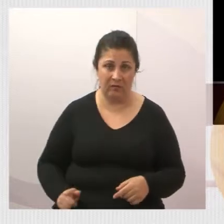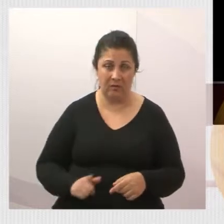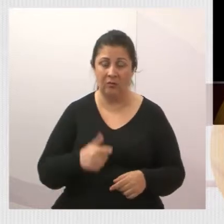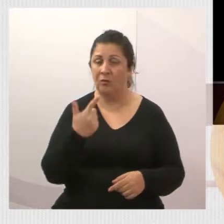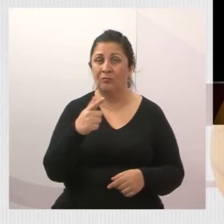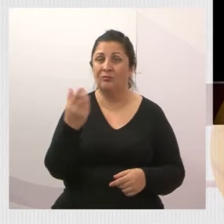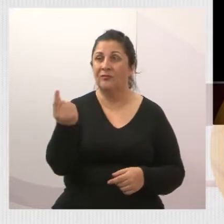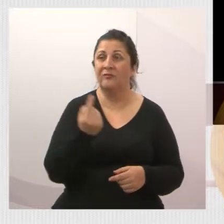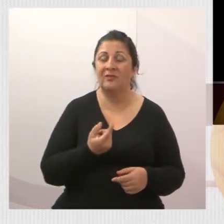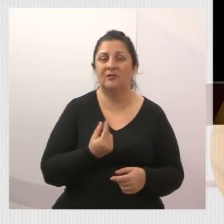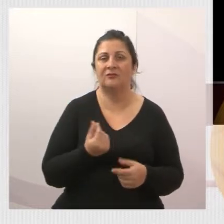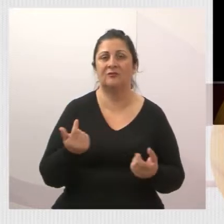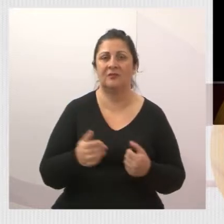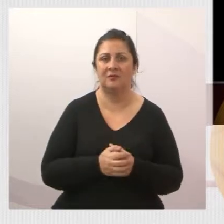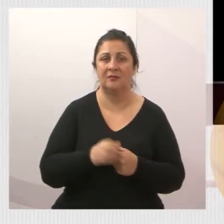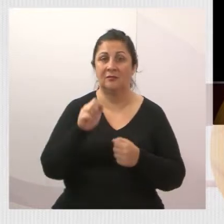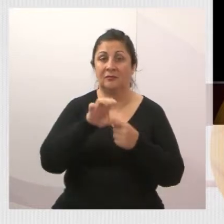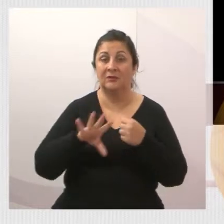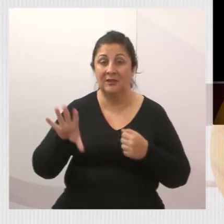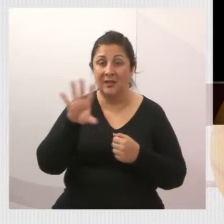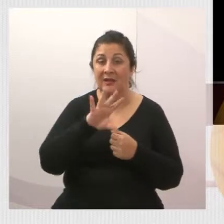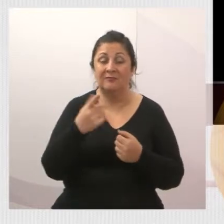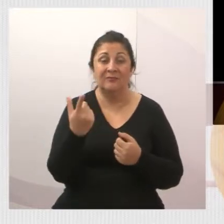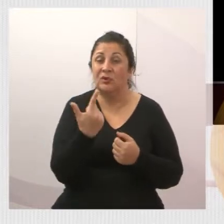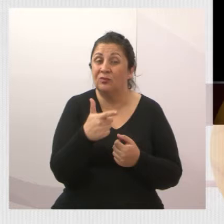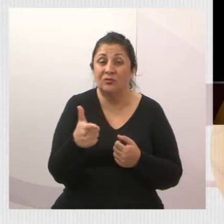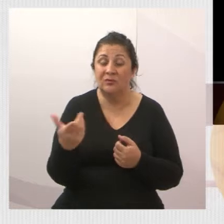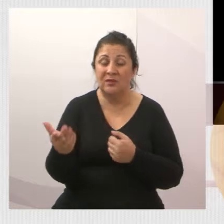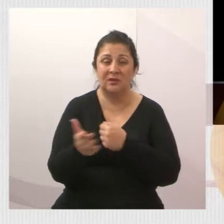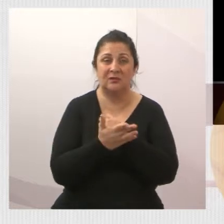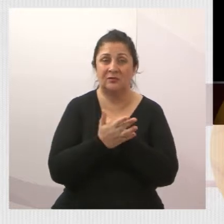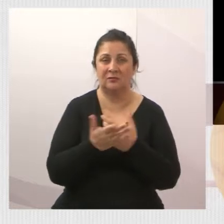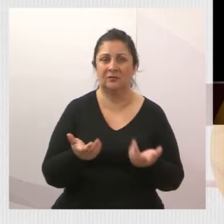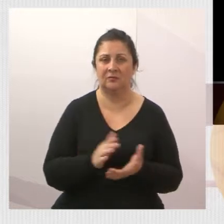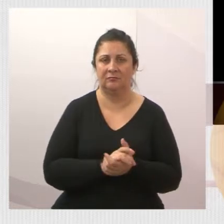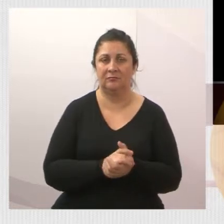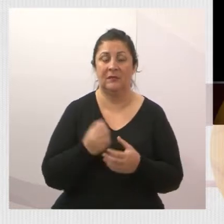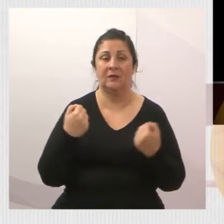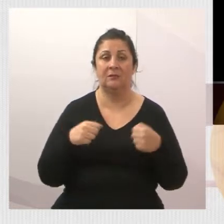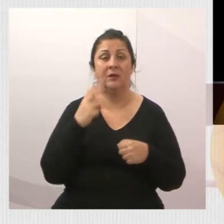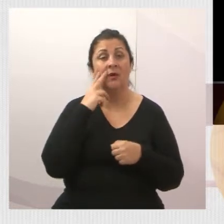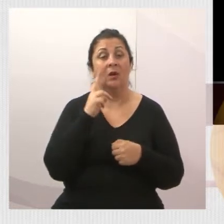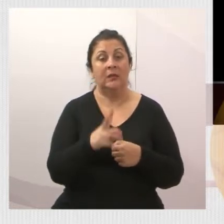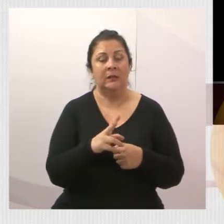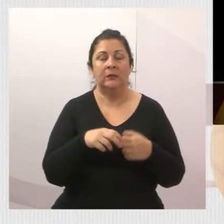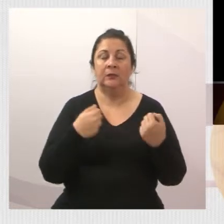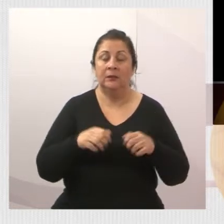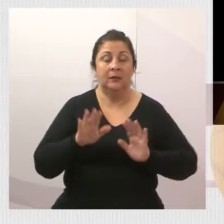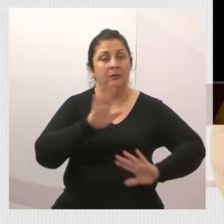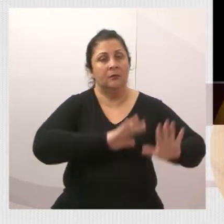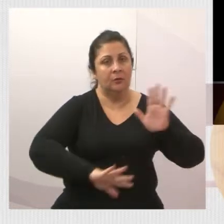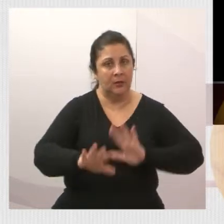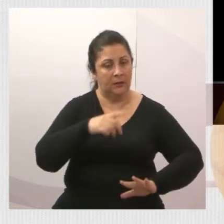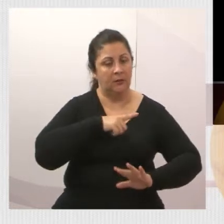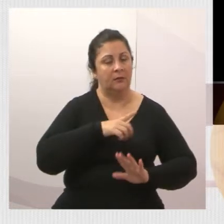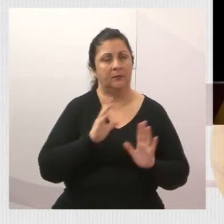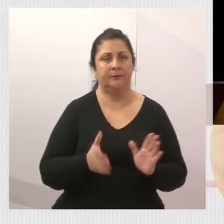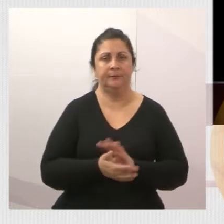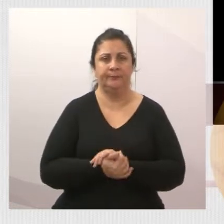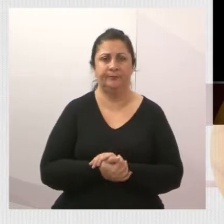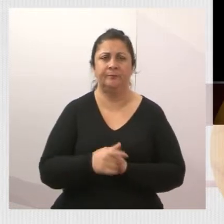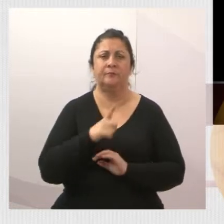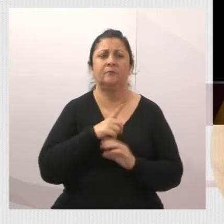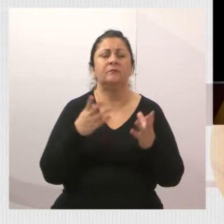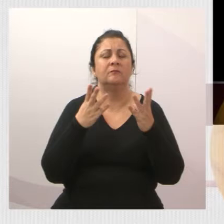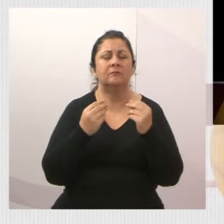os recursos estaduais que vão chegando, e isso faz com que a gente possa olhar para o Tesouro e tentar manter esses recursos. Existem